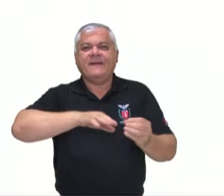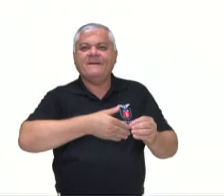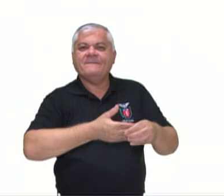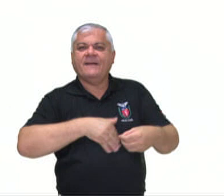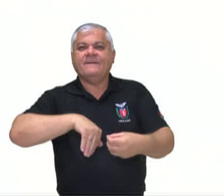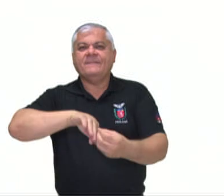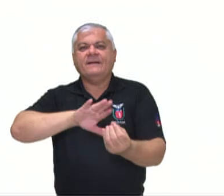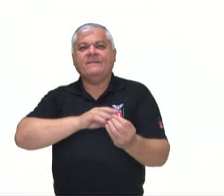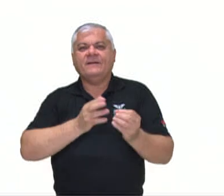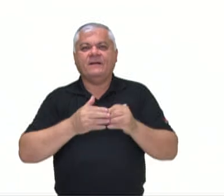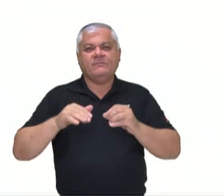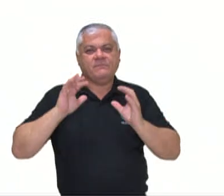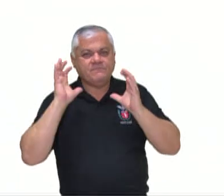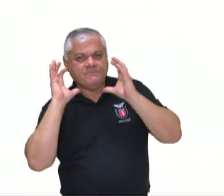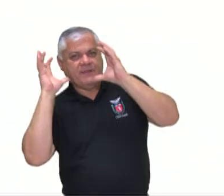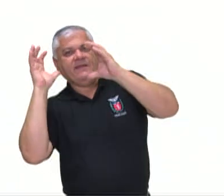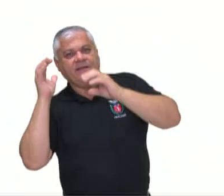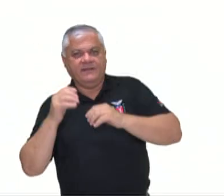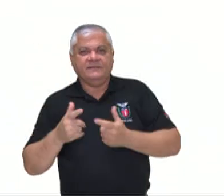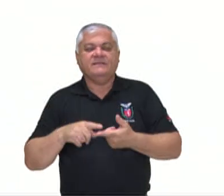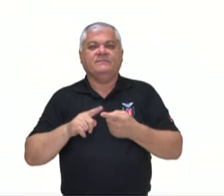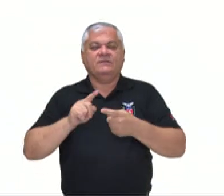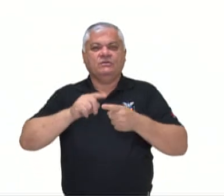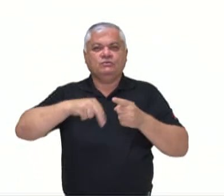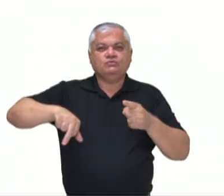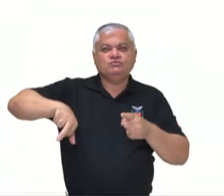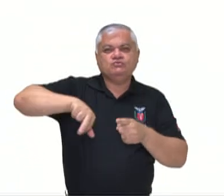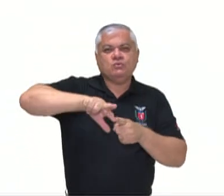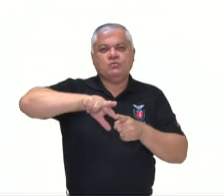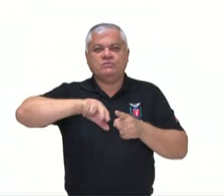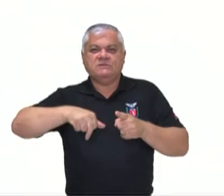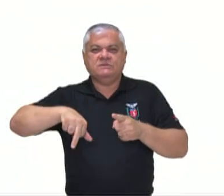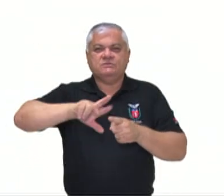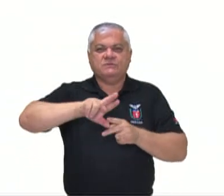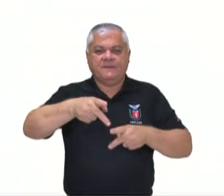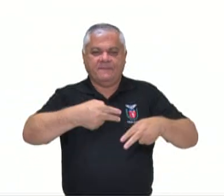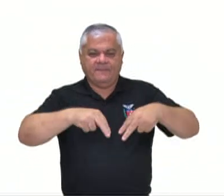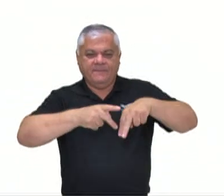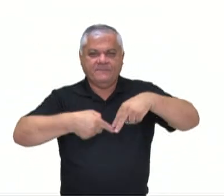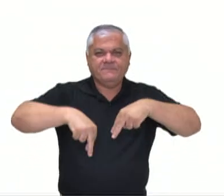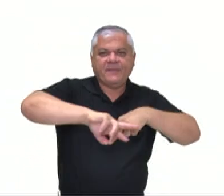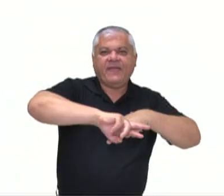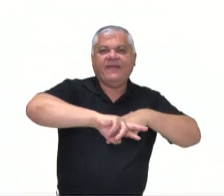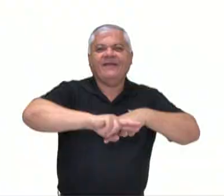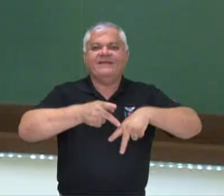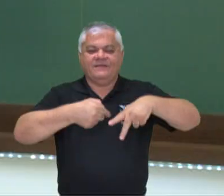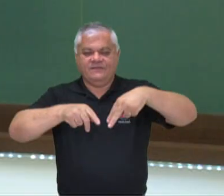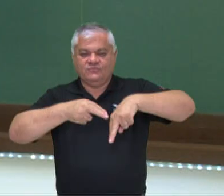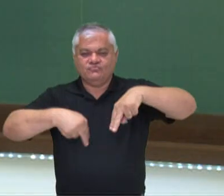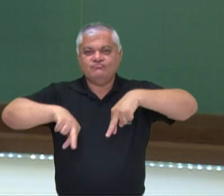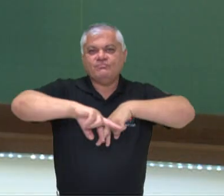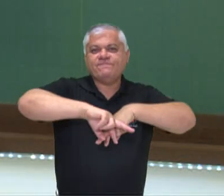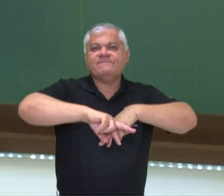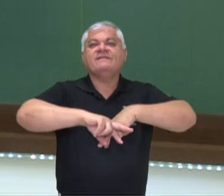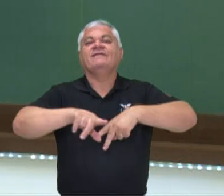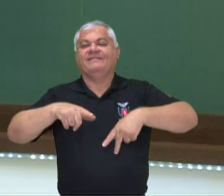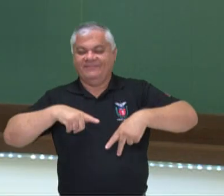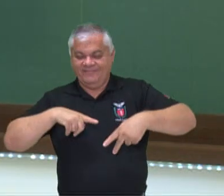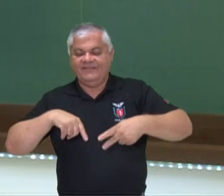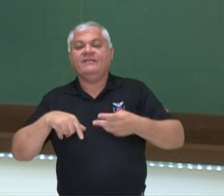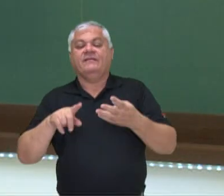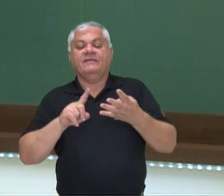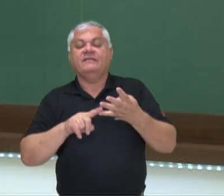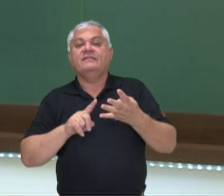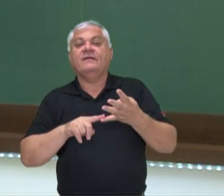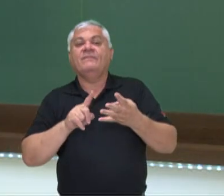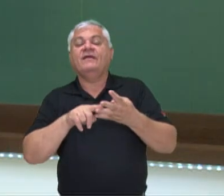o cabeceio, o passe, o chute, o drible, que eu faço com a bola, passo pelo marcador carregando a bola,